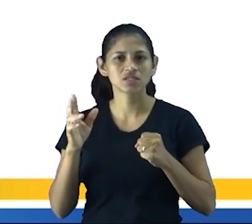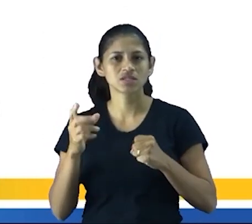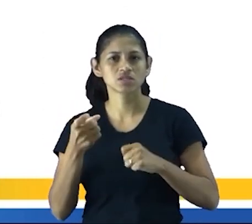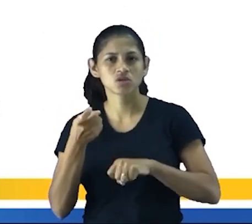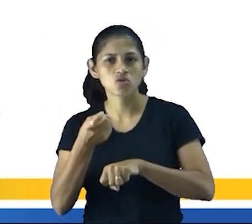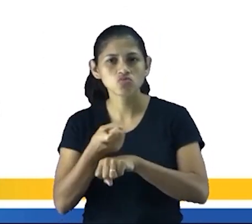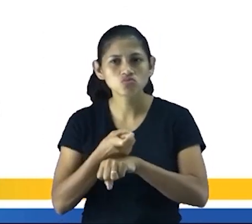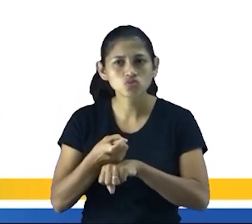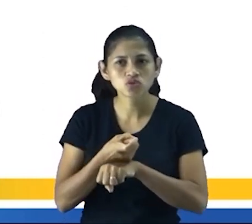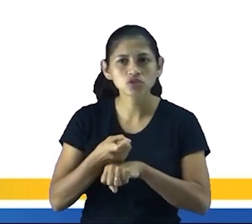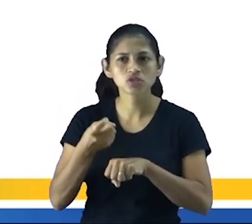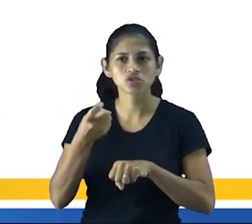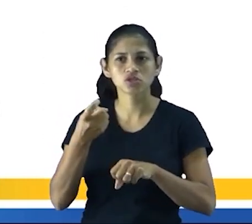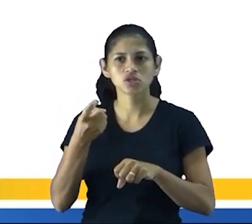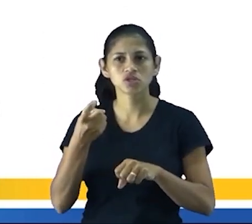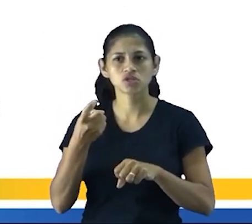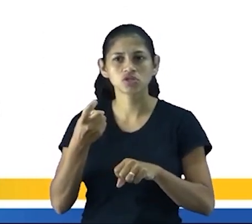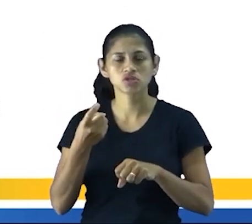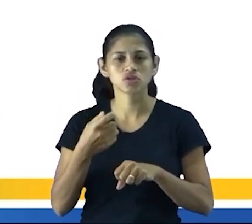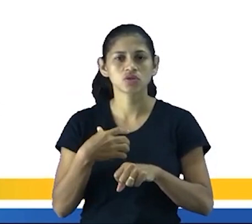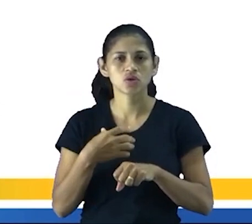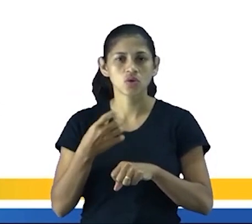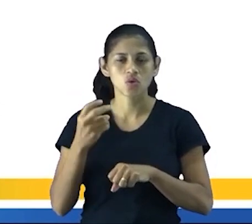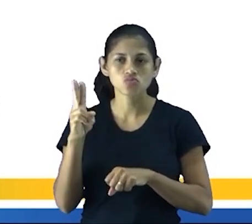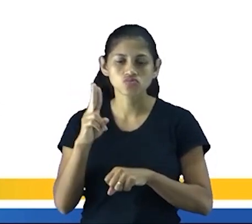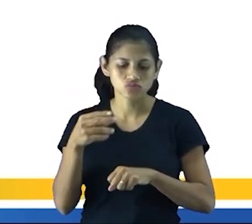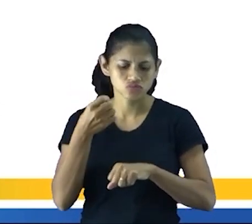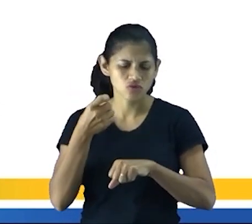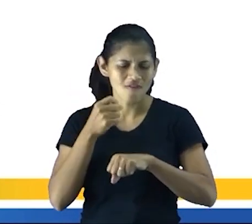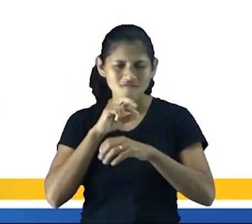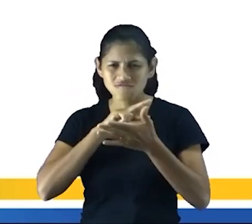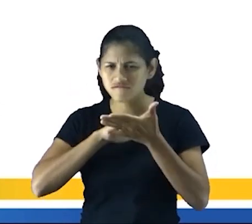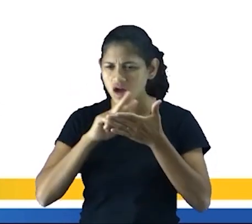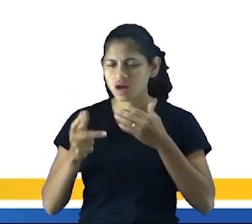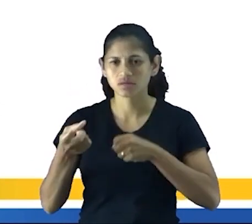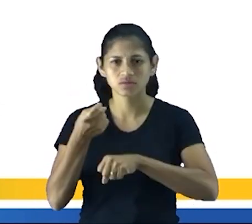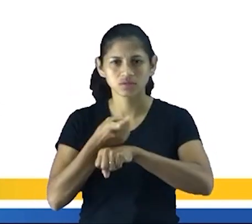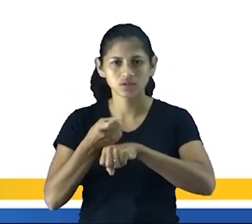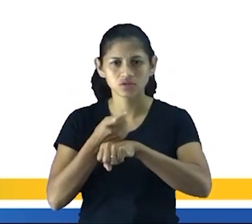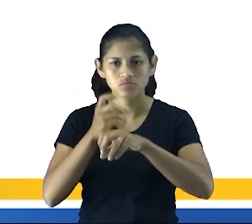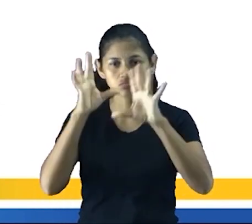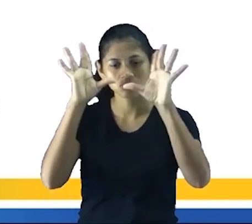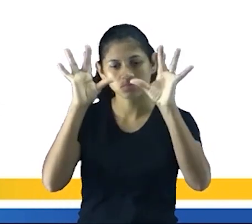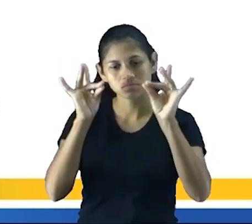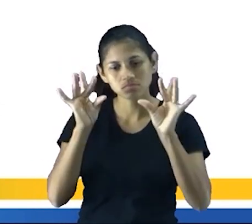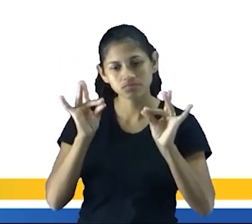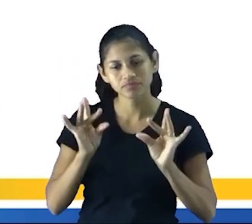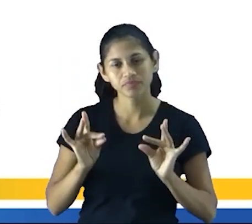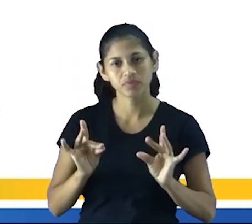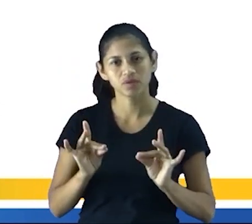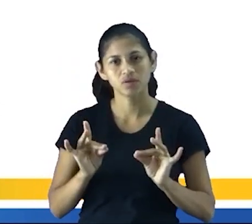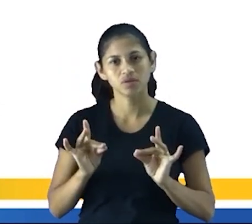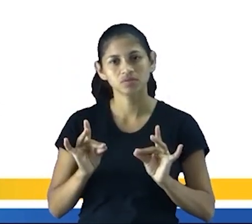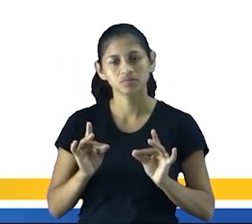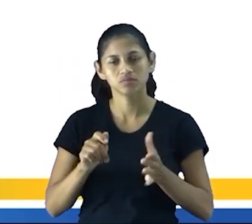vai utilizar ali vários adjetivos para quê? Para detalhar o que está